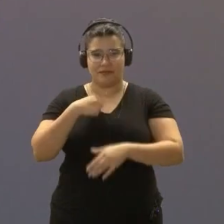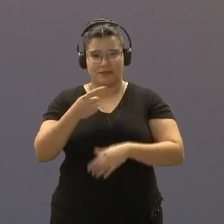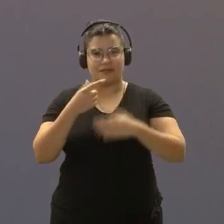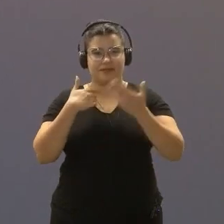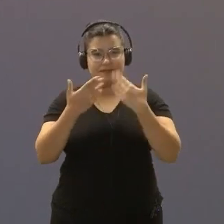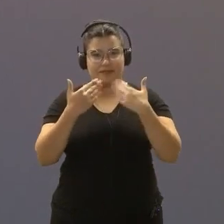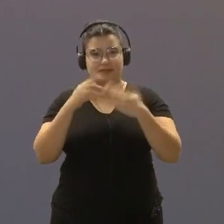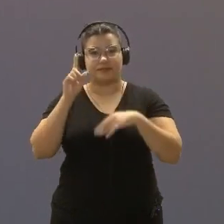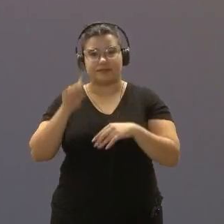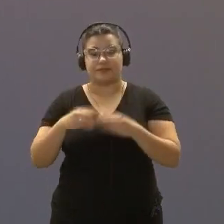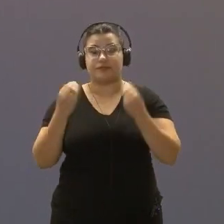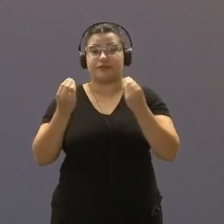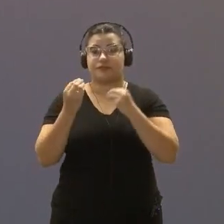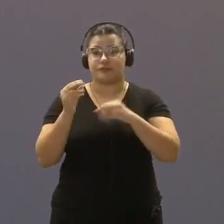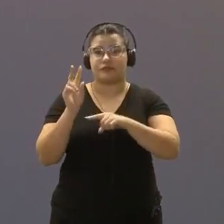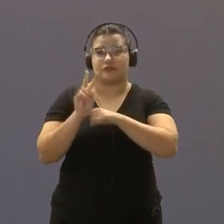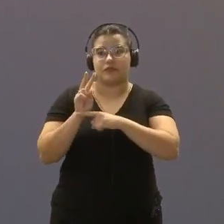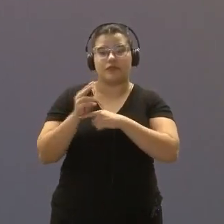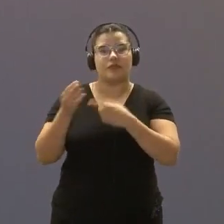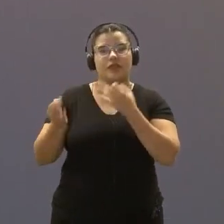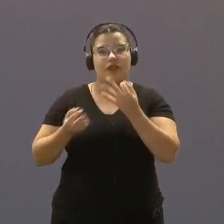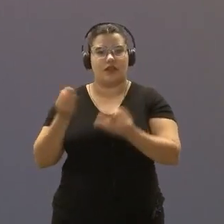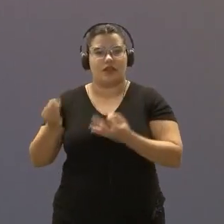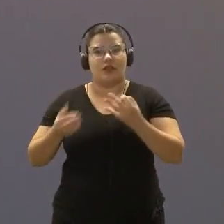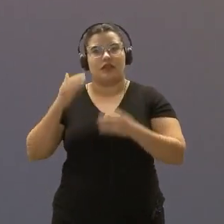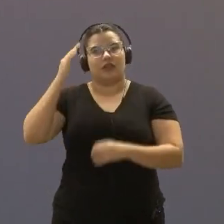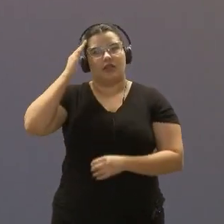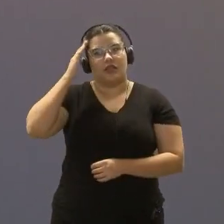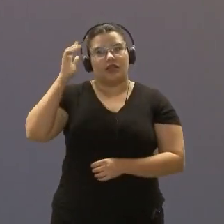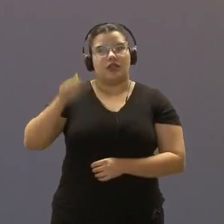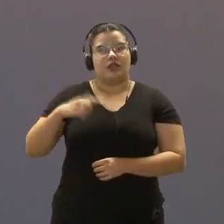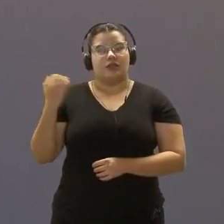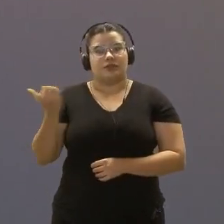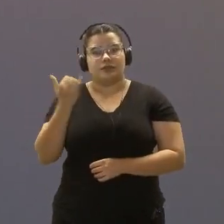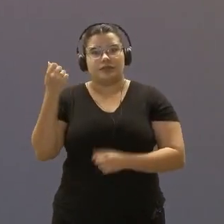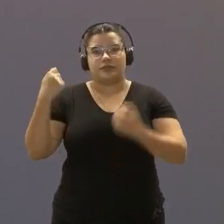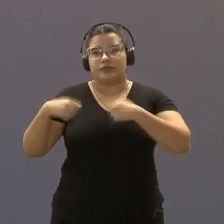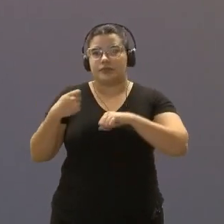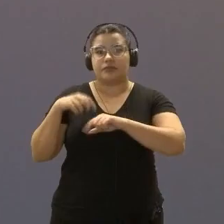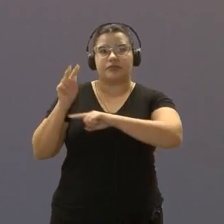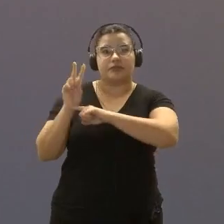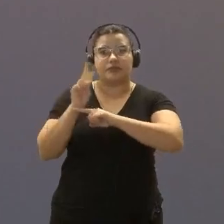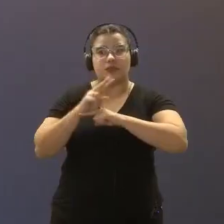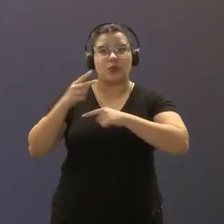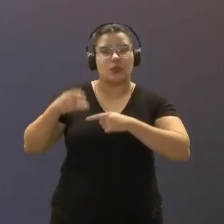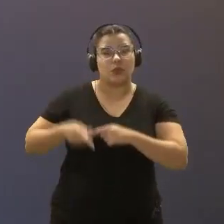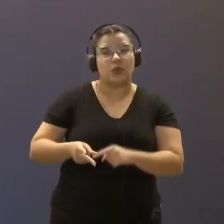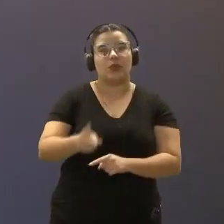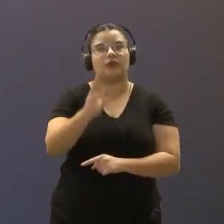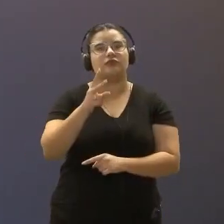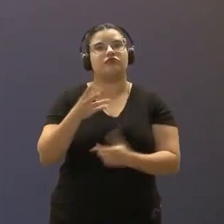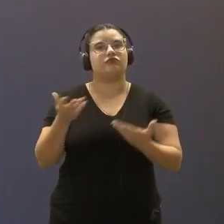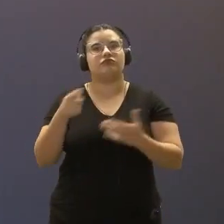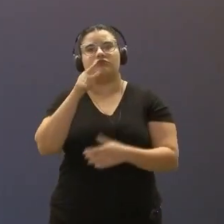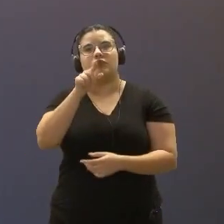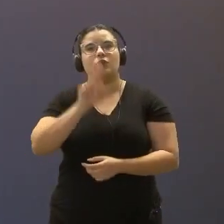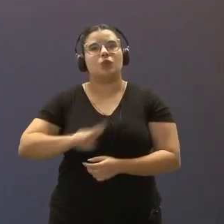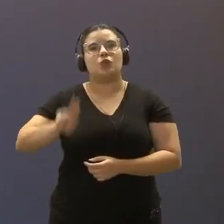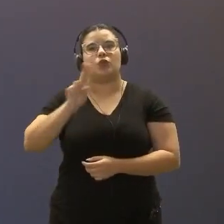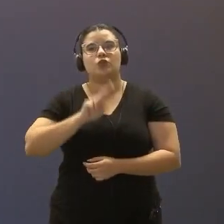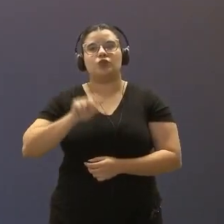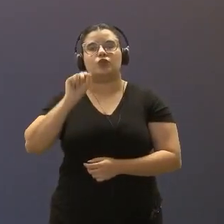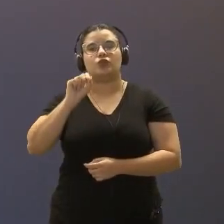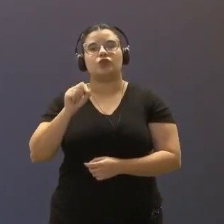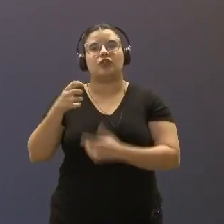adesão terapêutica. Fazer o doente entender que aquela suplementação ela é importante que seja mantida de forma contínua. Como que você usa na prática como